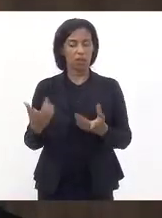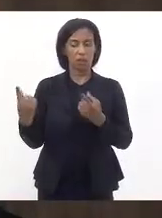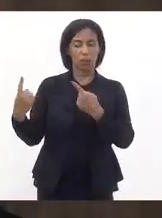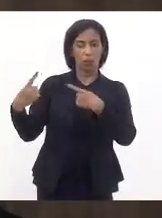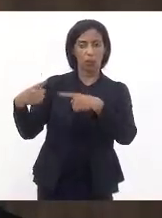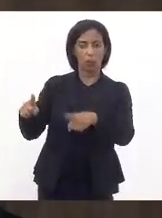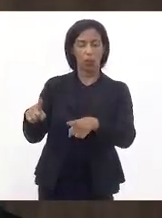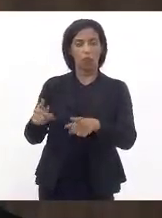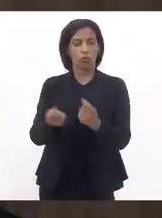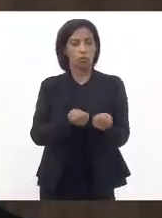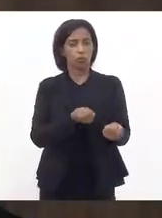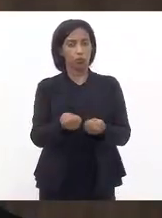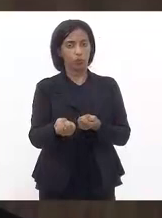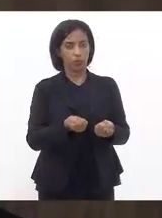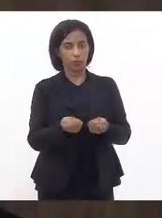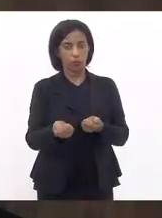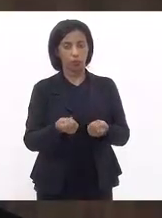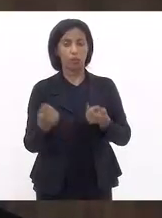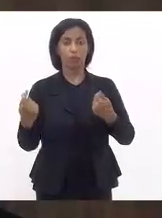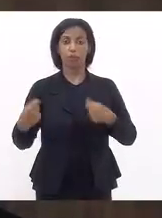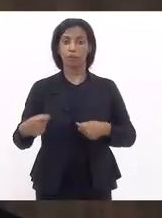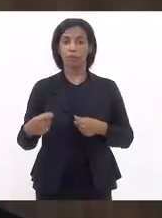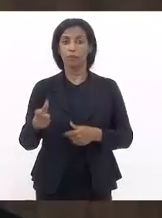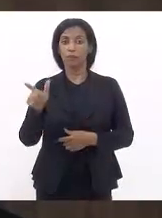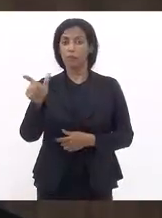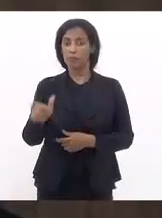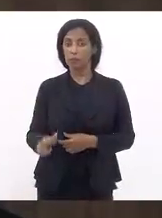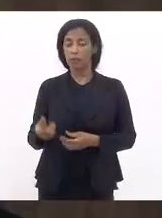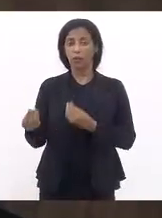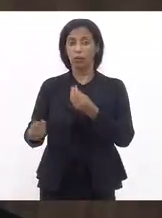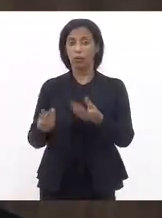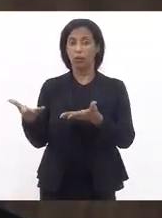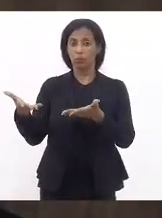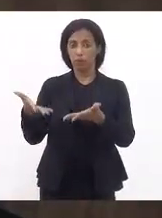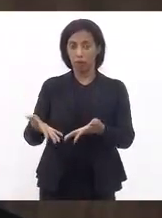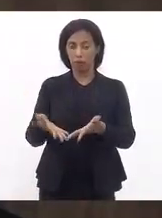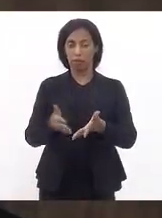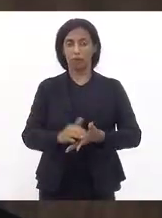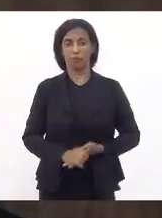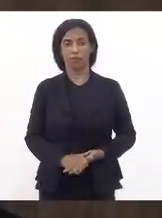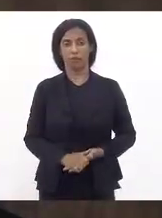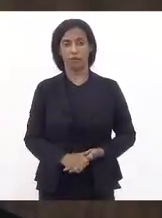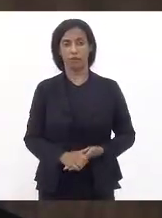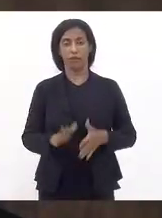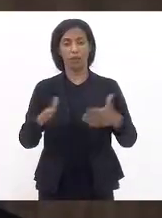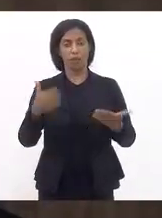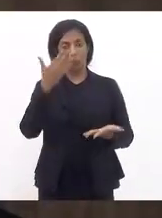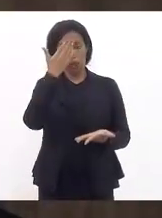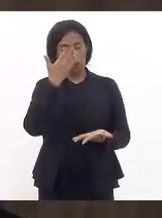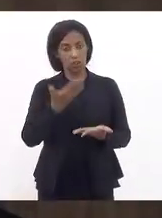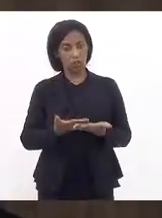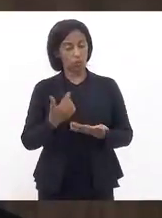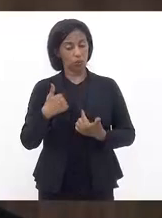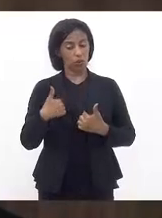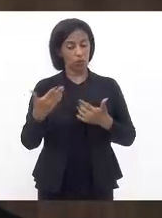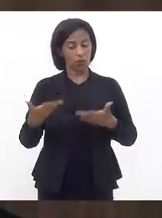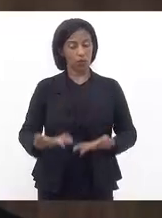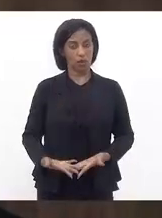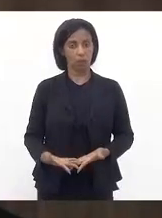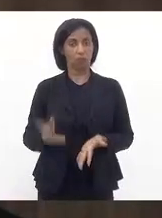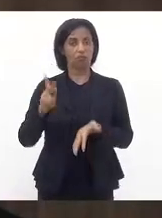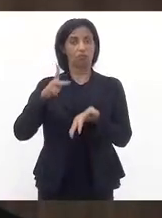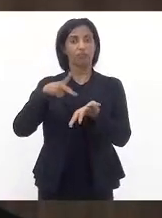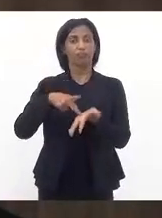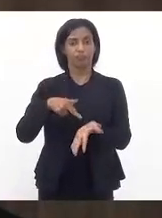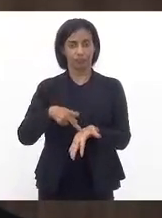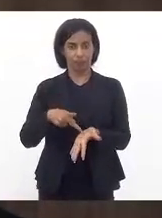Combate o seu controle deve ser feito como tal então acredito aqui Deputado apresente que